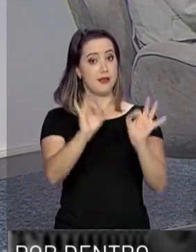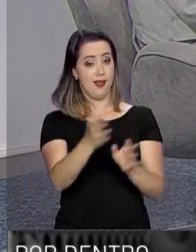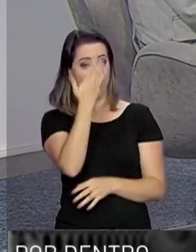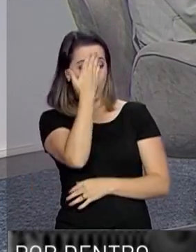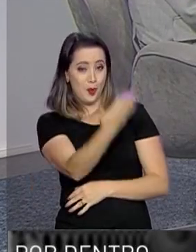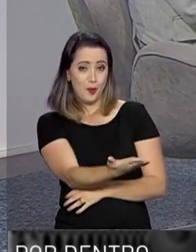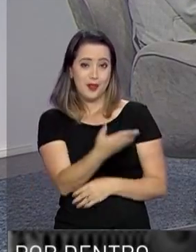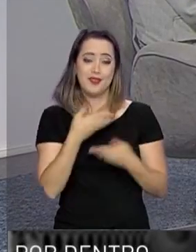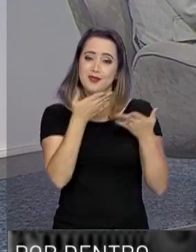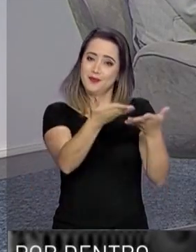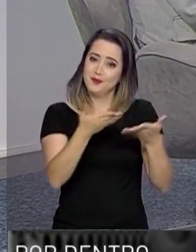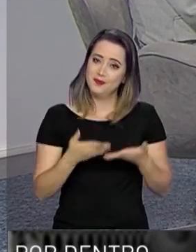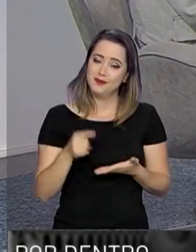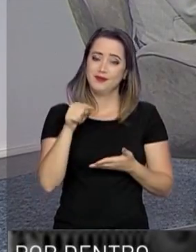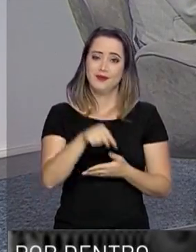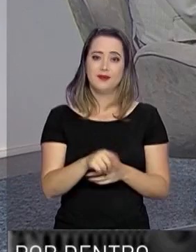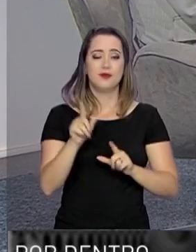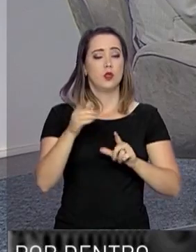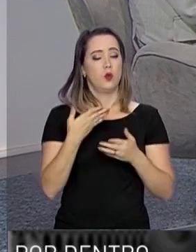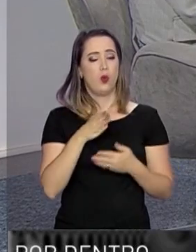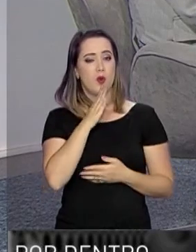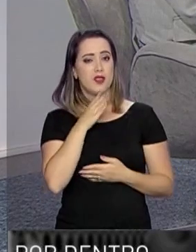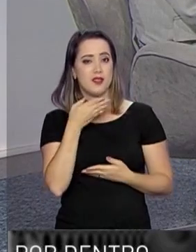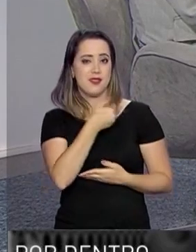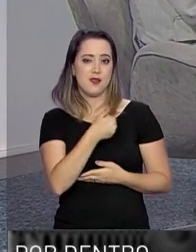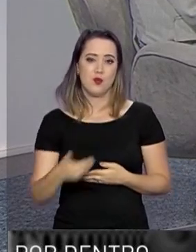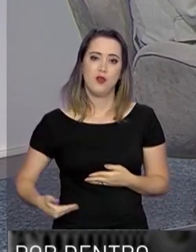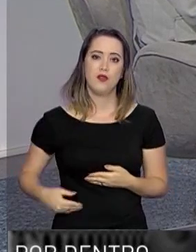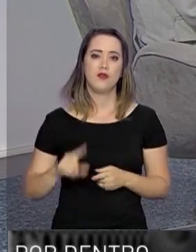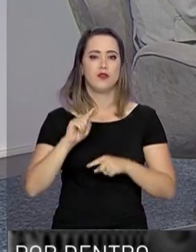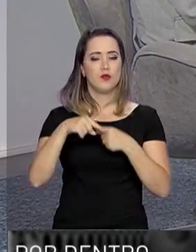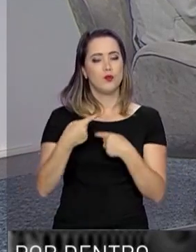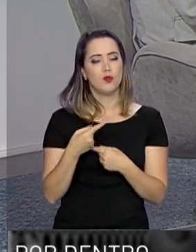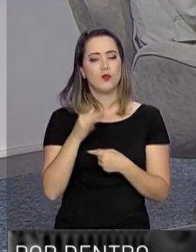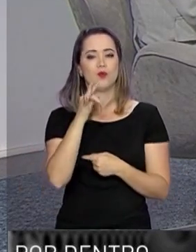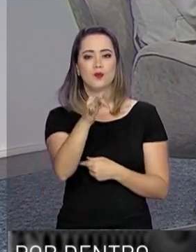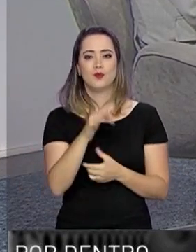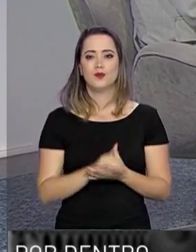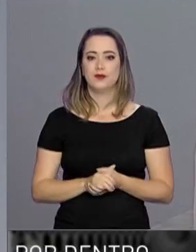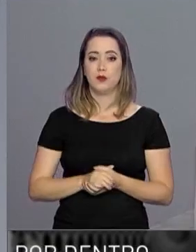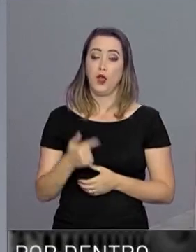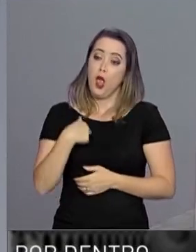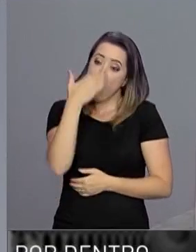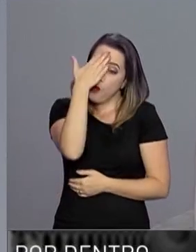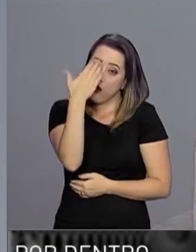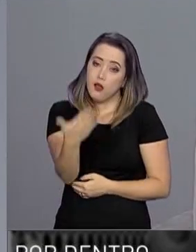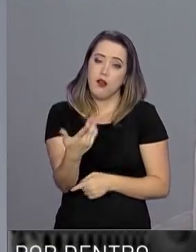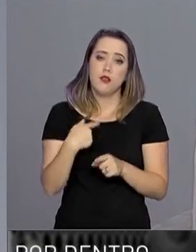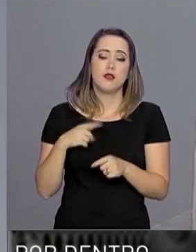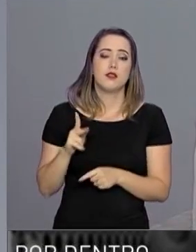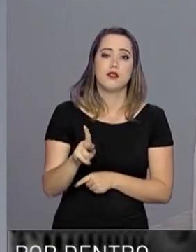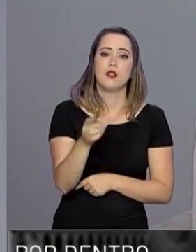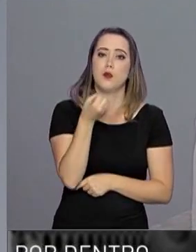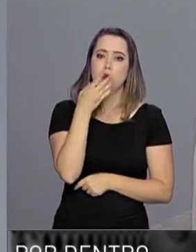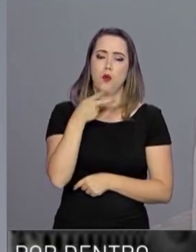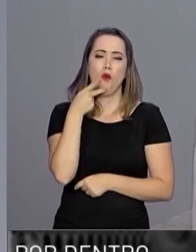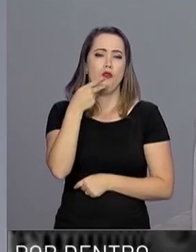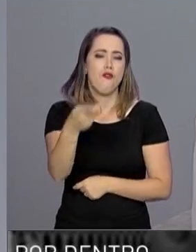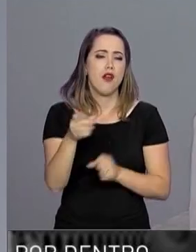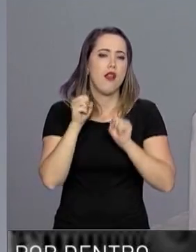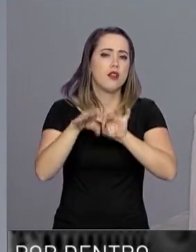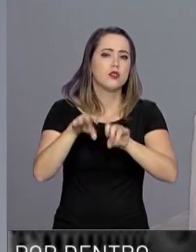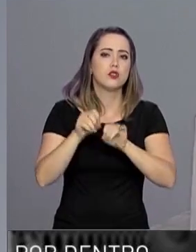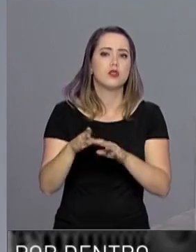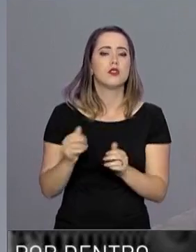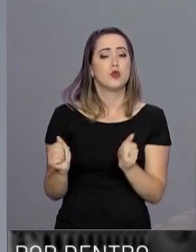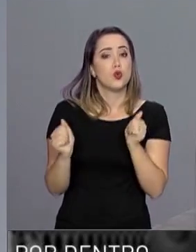ministro. Então, muito obrigada pela sua participação aqui no Por Dentro do Governo e até uma próxima oportunidade. Eu que agradeço. É sempre bom falar de educação.